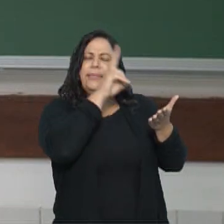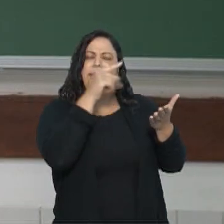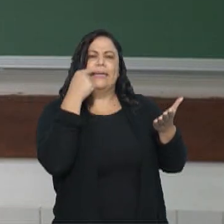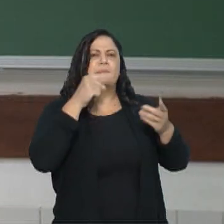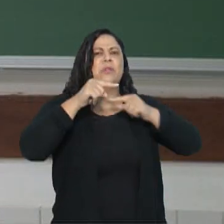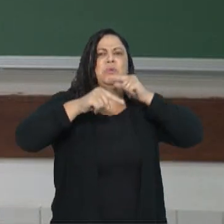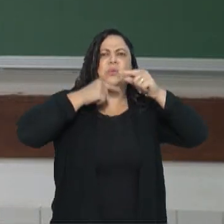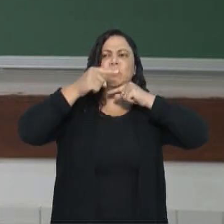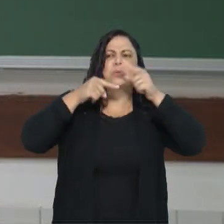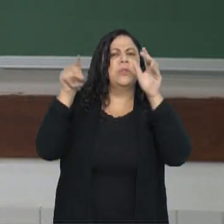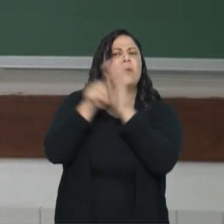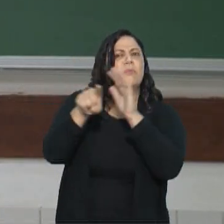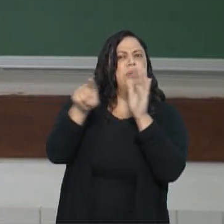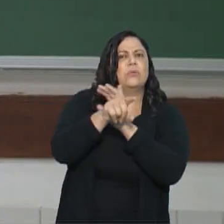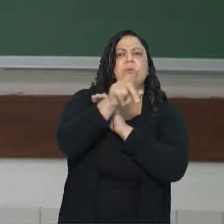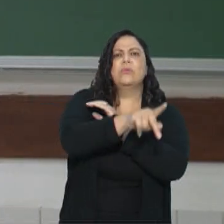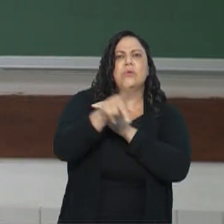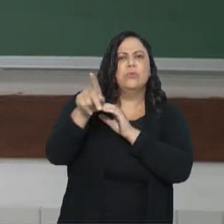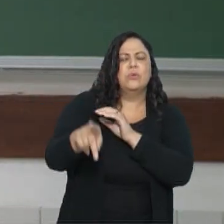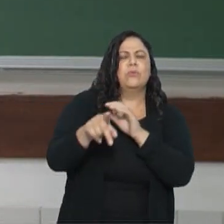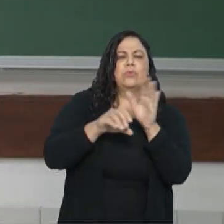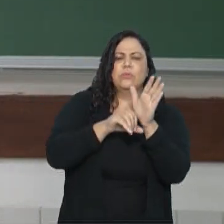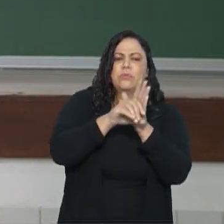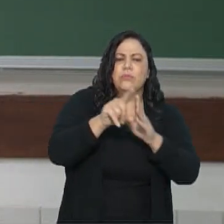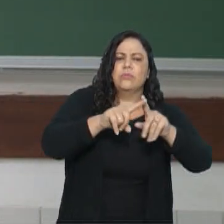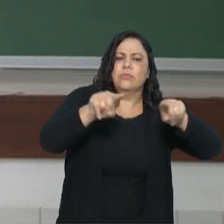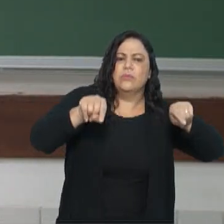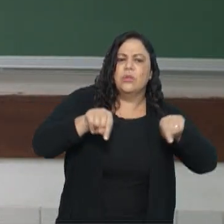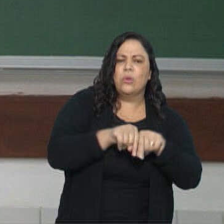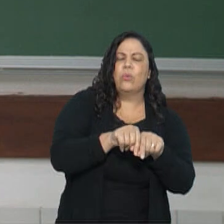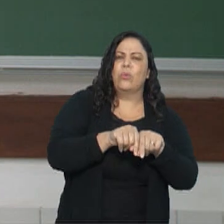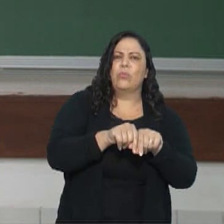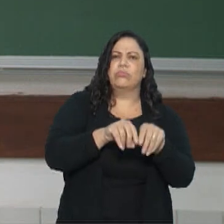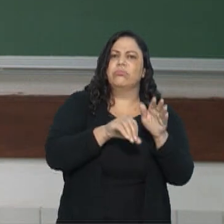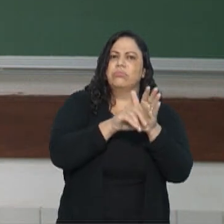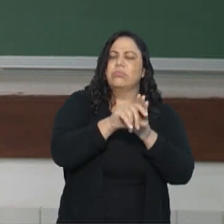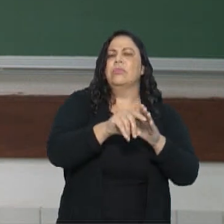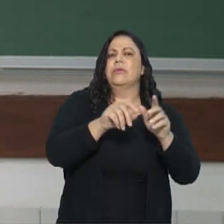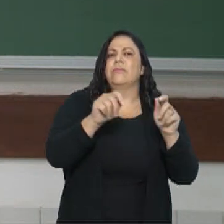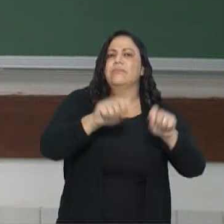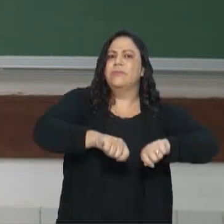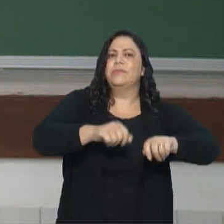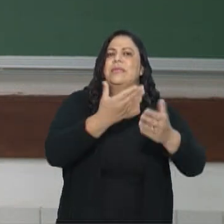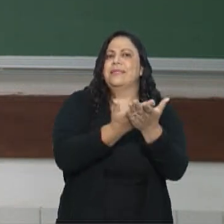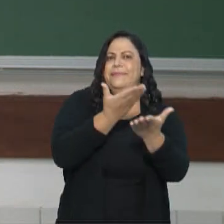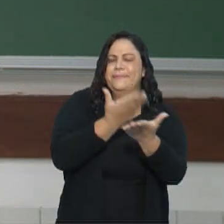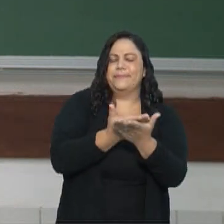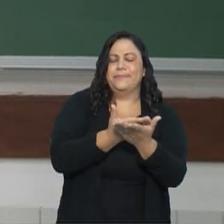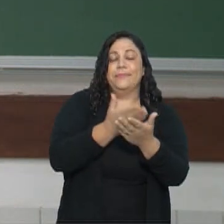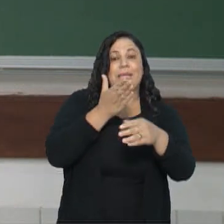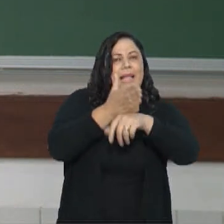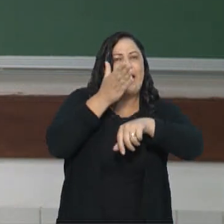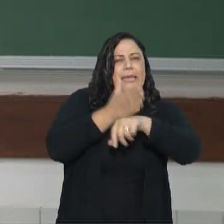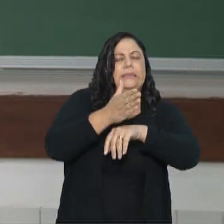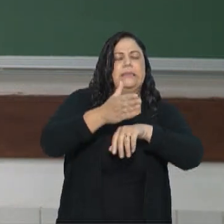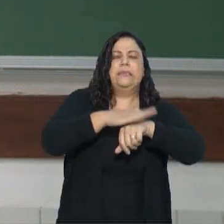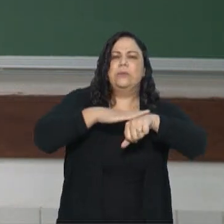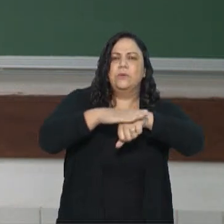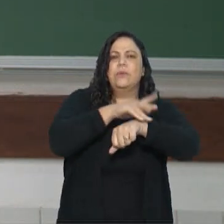professor, pergunte para ele, acesse no Classroom, entre no mural, converse com ele. Tá bom? Eu desejo para